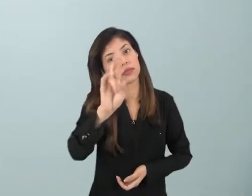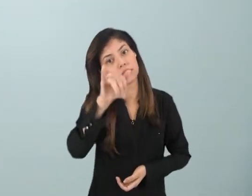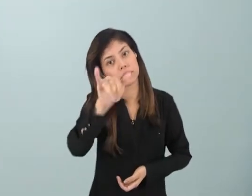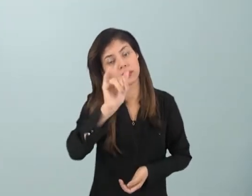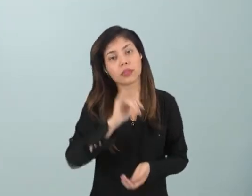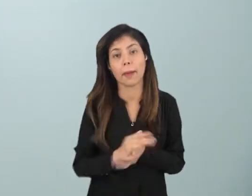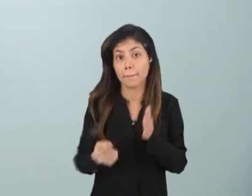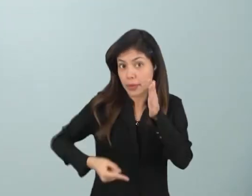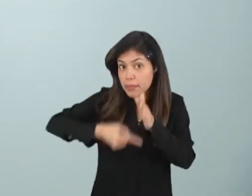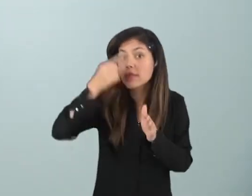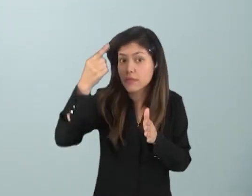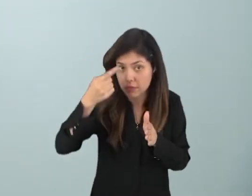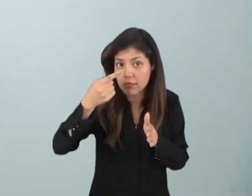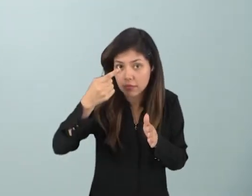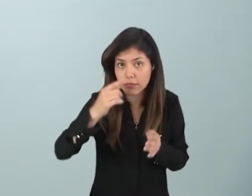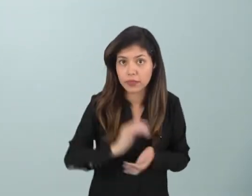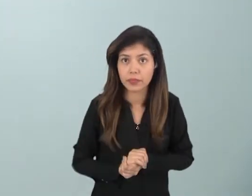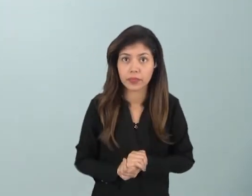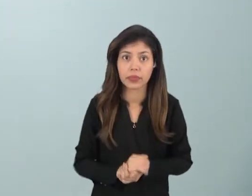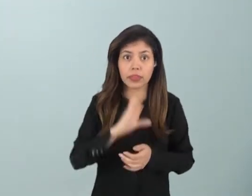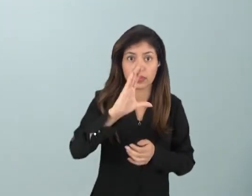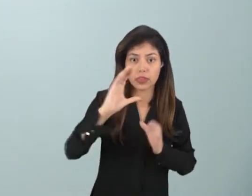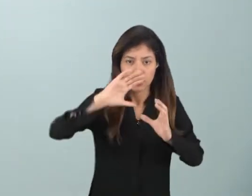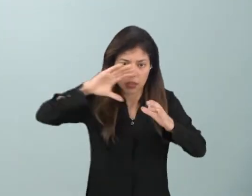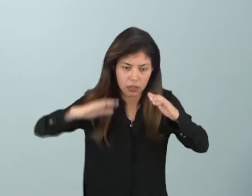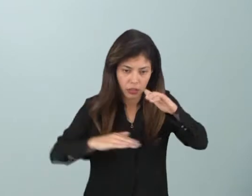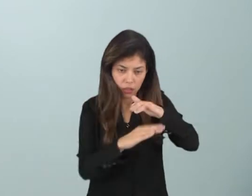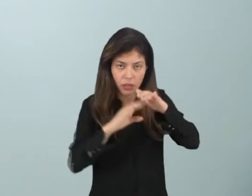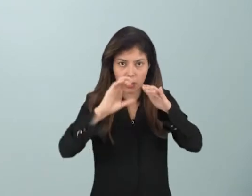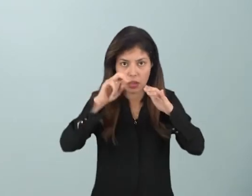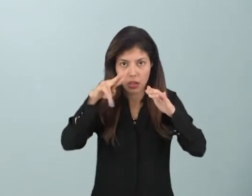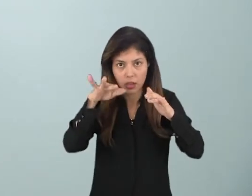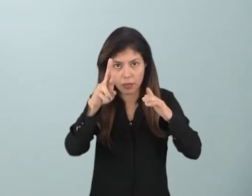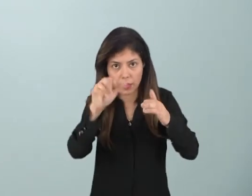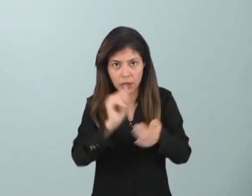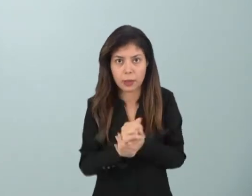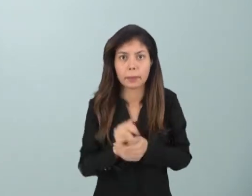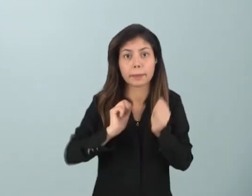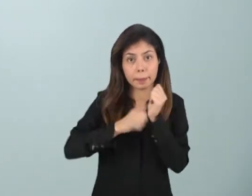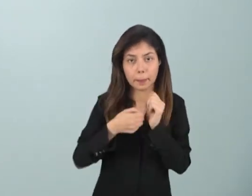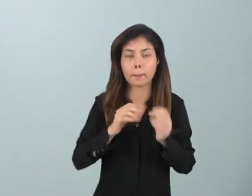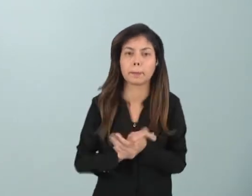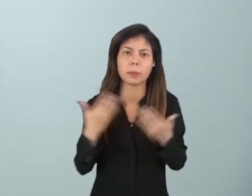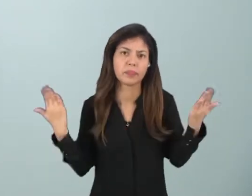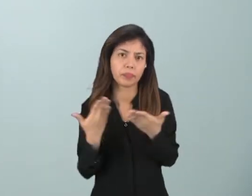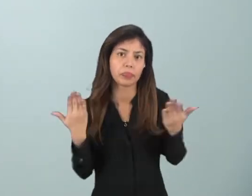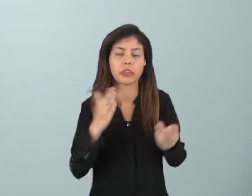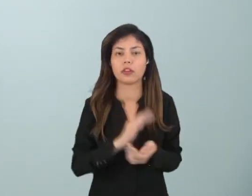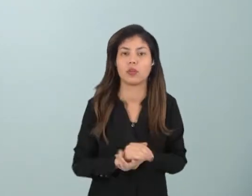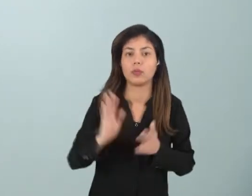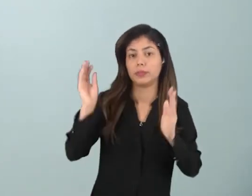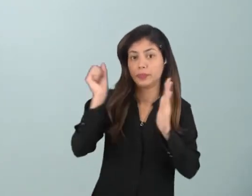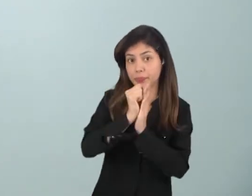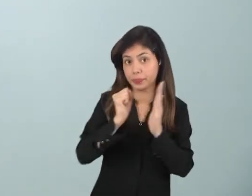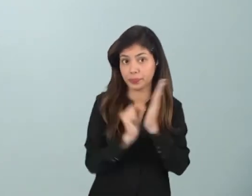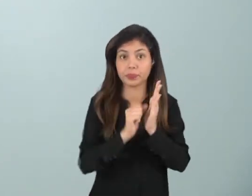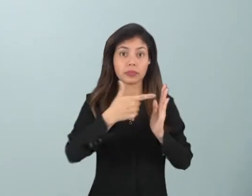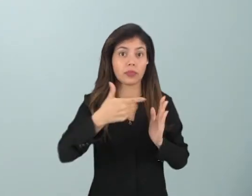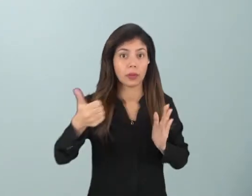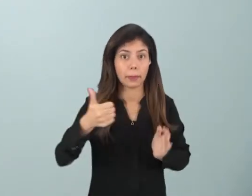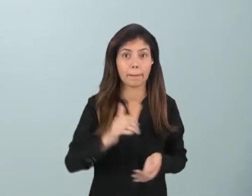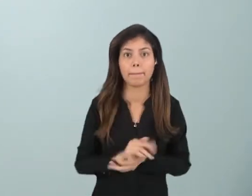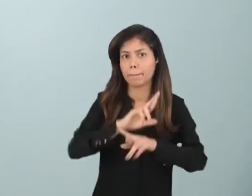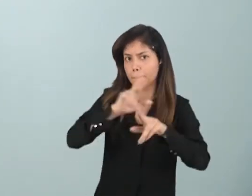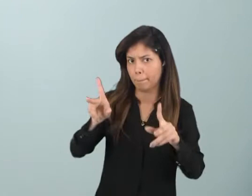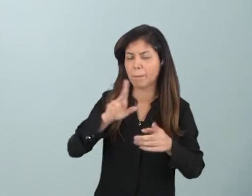Harry Potter, né, da Câmara Secreta. Imagine se fosse nos dias atuais, colocasse no século XXI. Seria uma